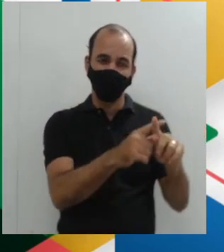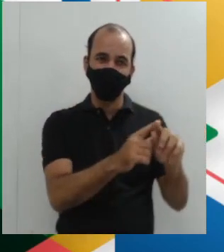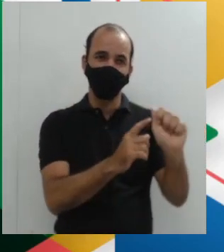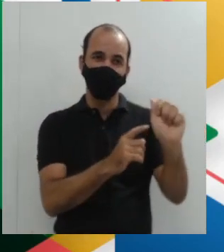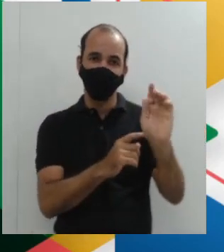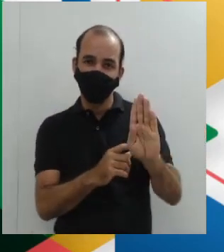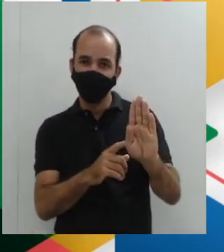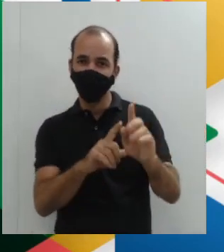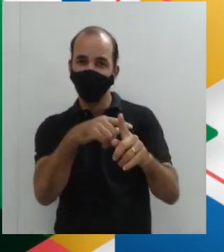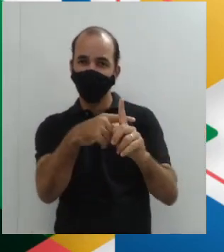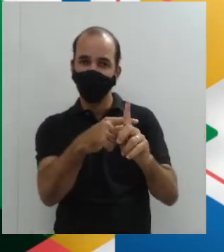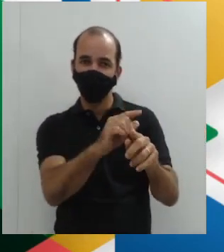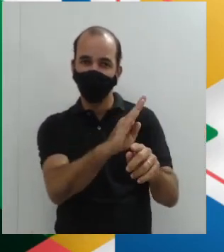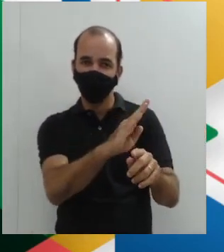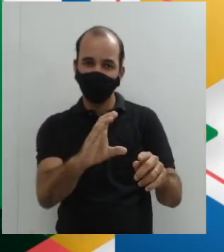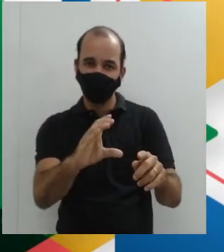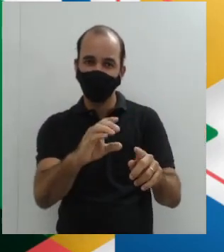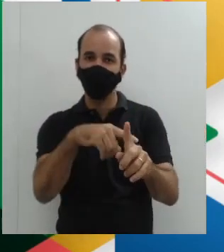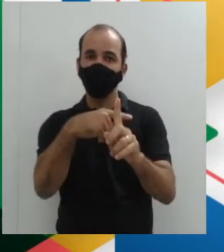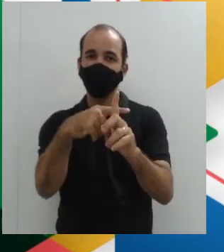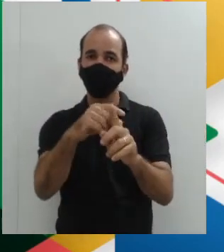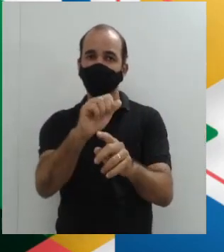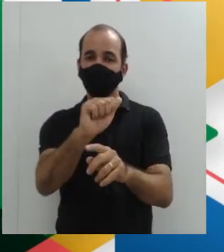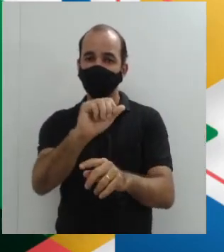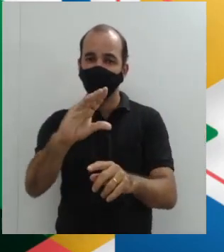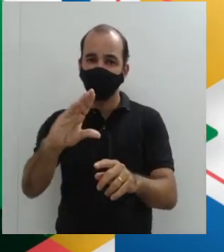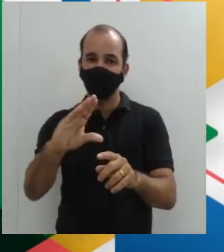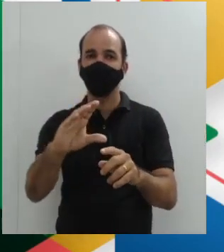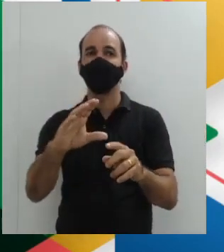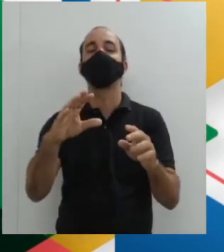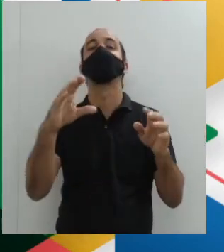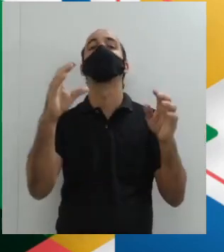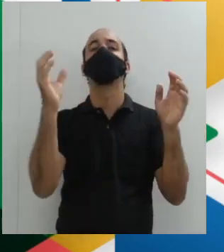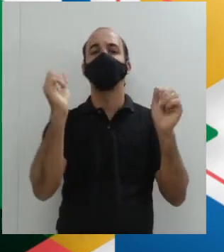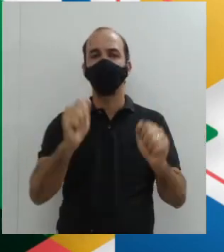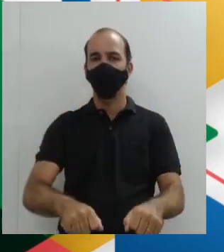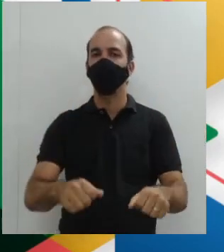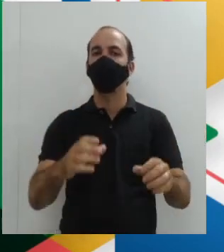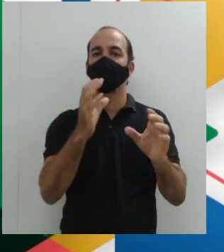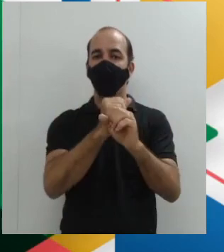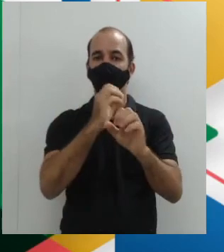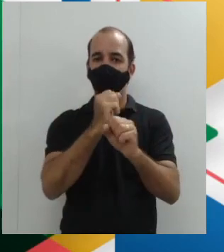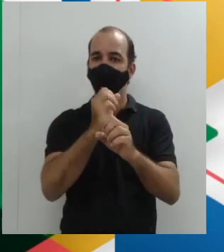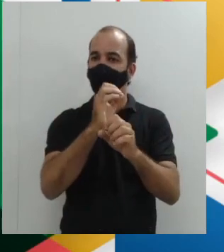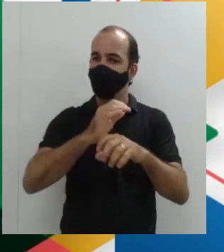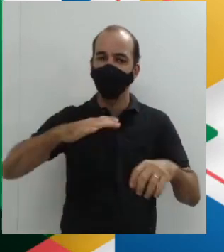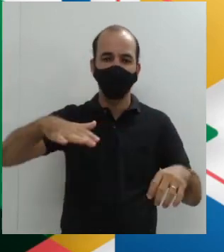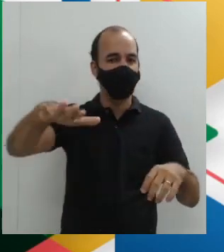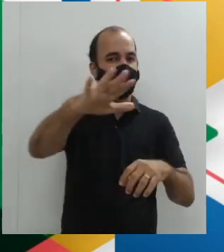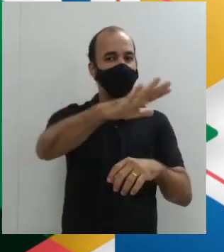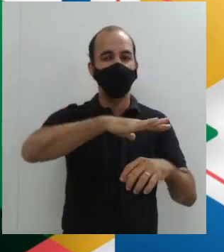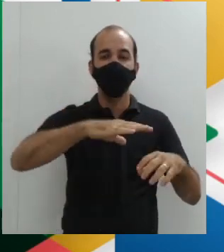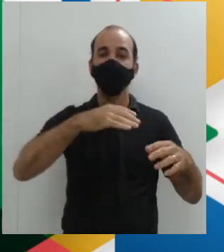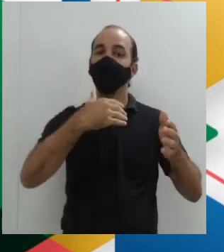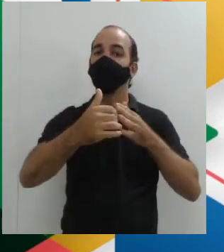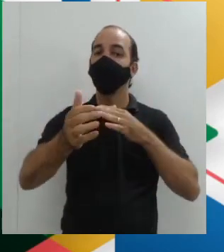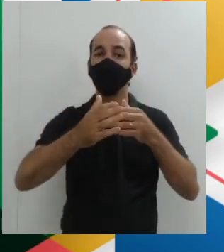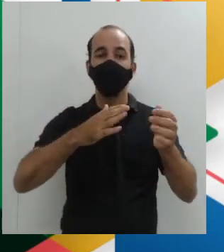BC mais AC. Dessa forma eu posso calcular a área total de qualquer superfície